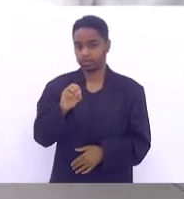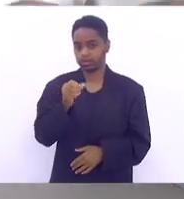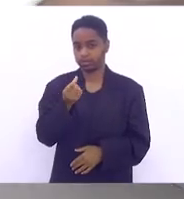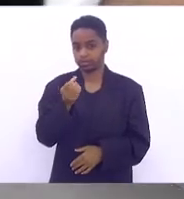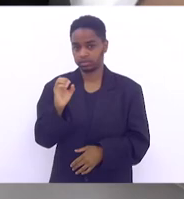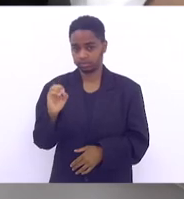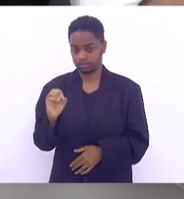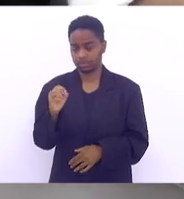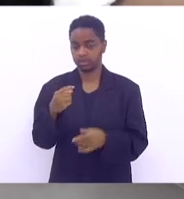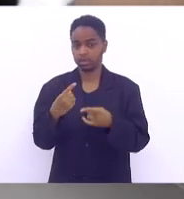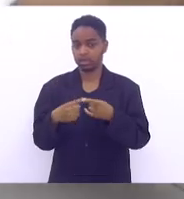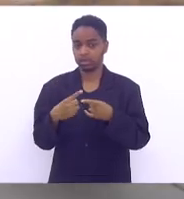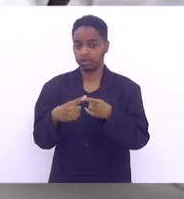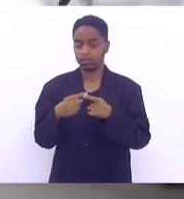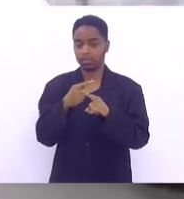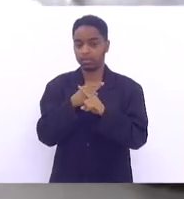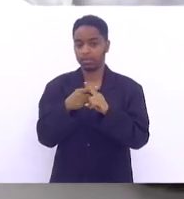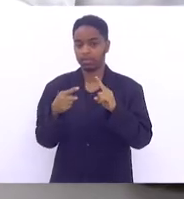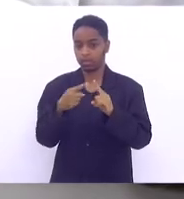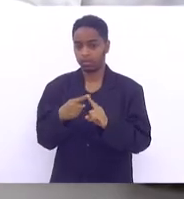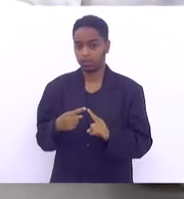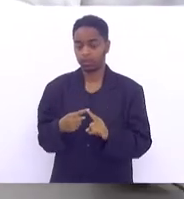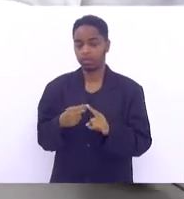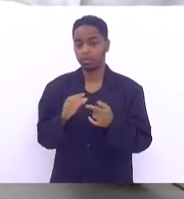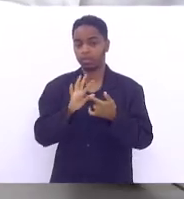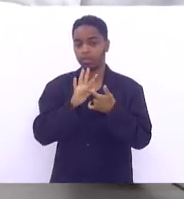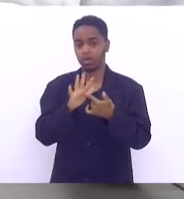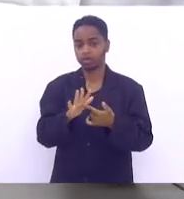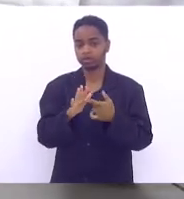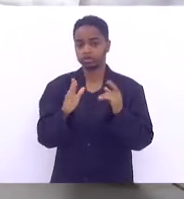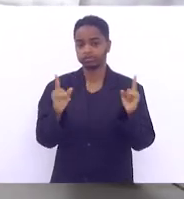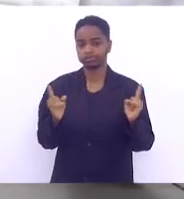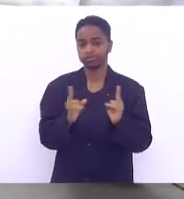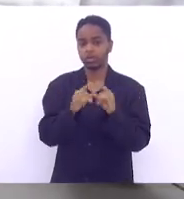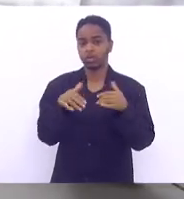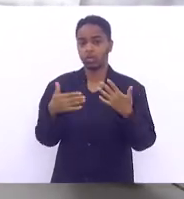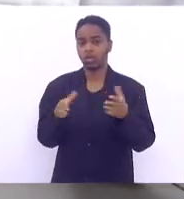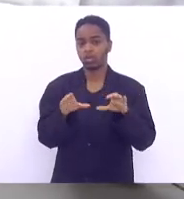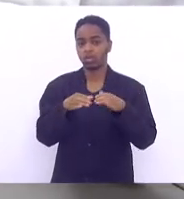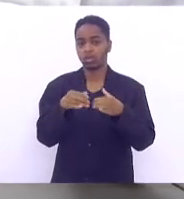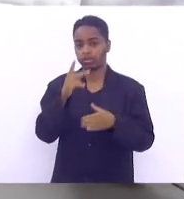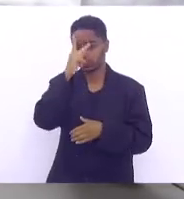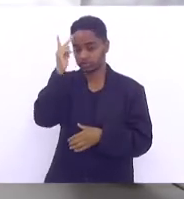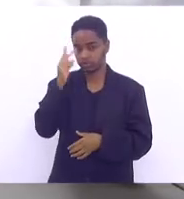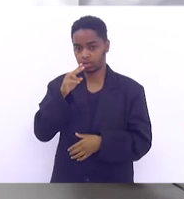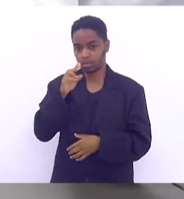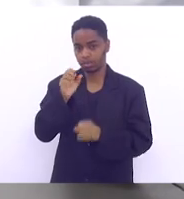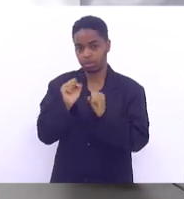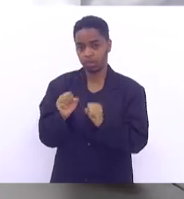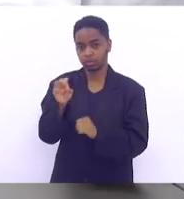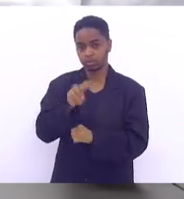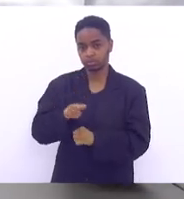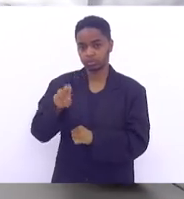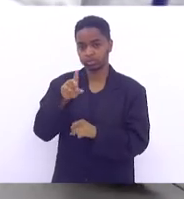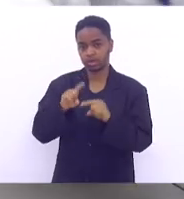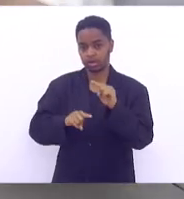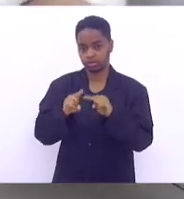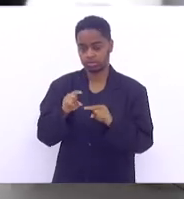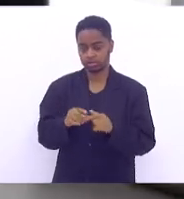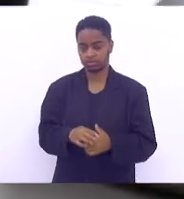13060, que restringe quem são as pessoas que podem fazer uso legal desses